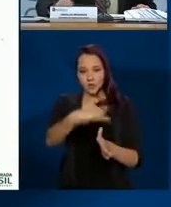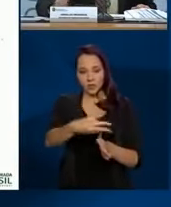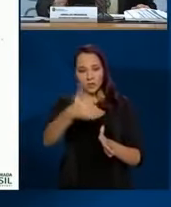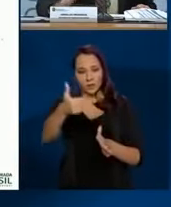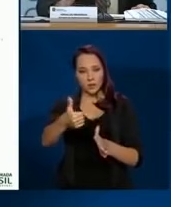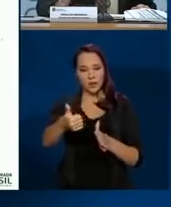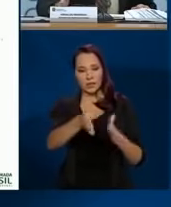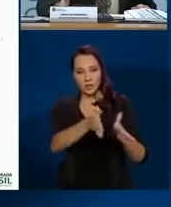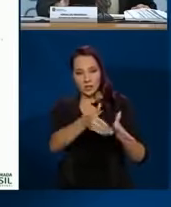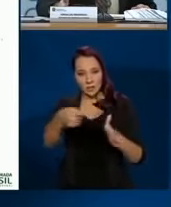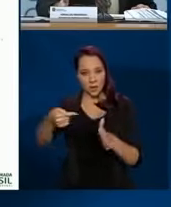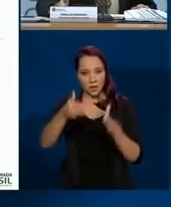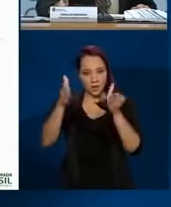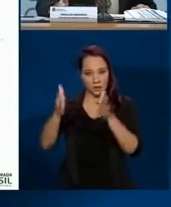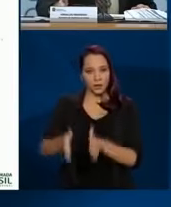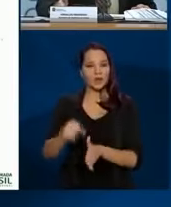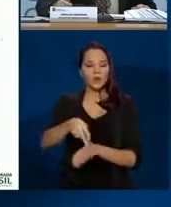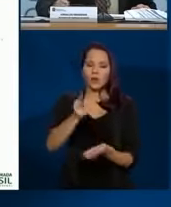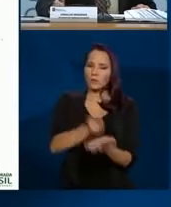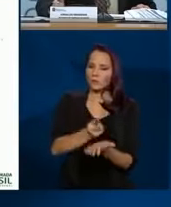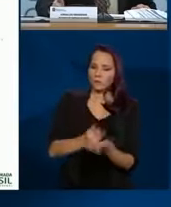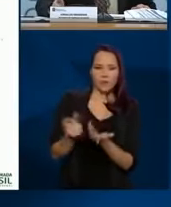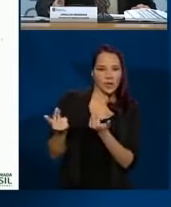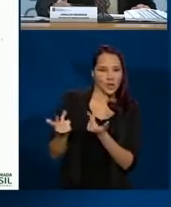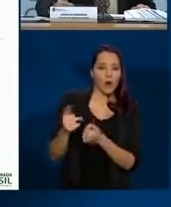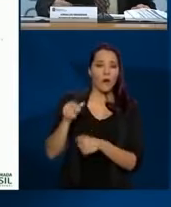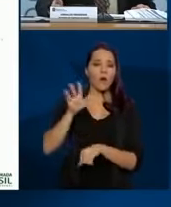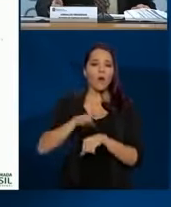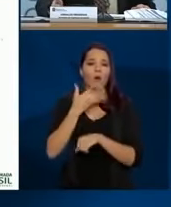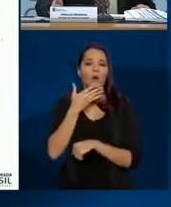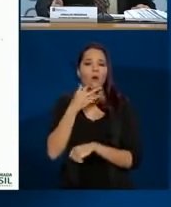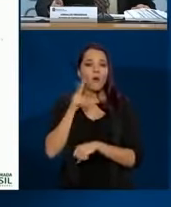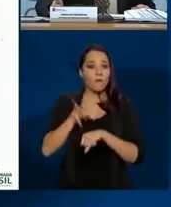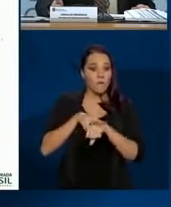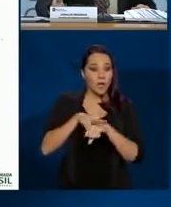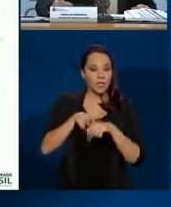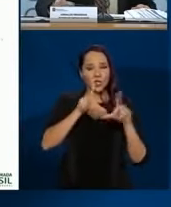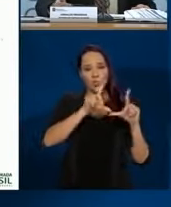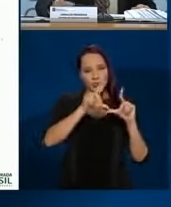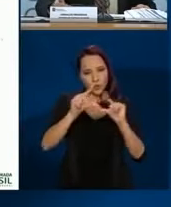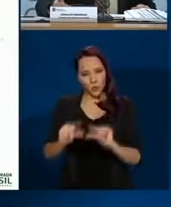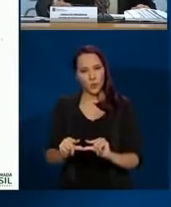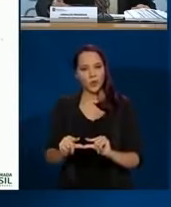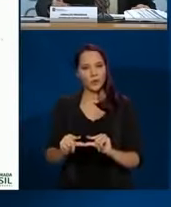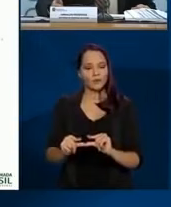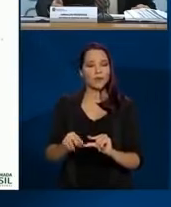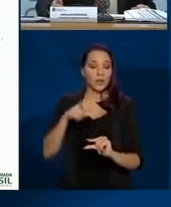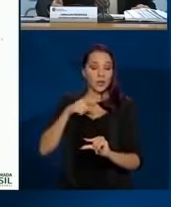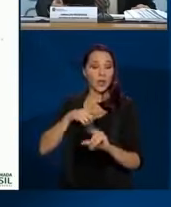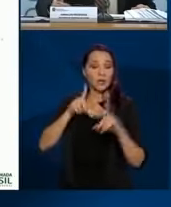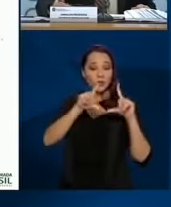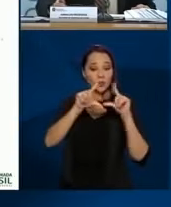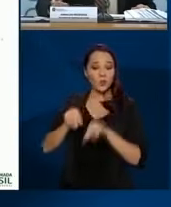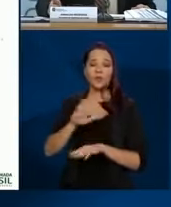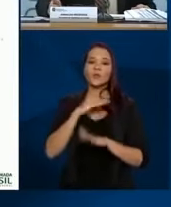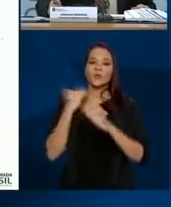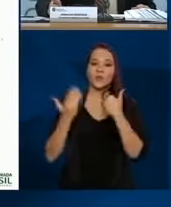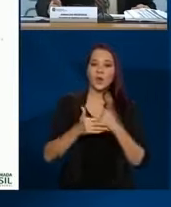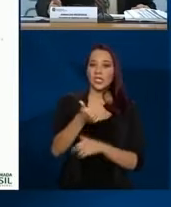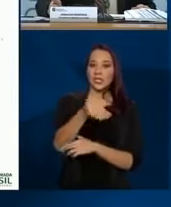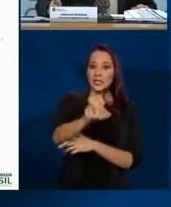semana, seguido o mesmo raciocínio, que está em verde é o que houve redução. Nós tivemos redução de óbitos em